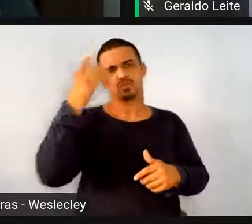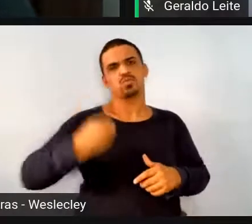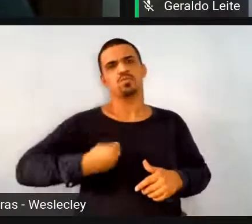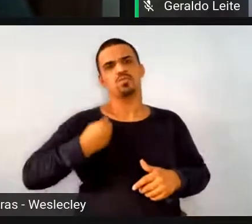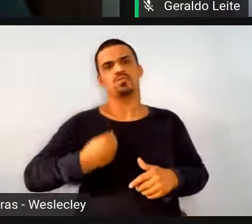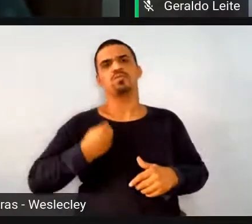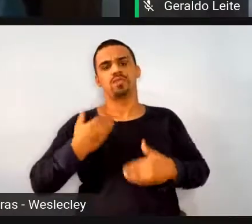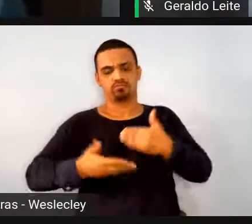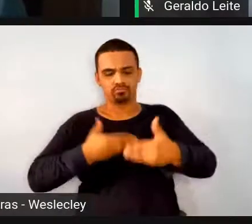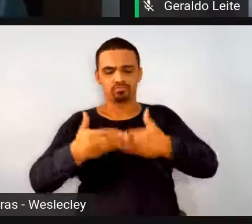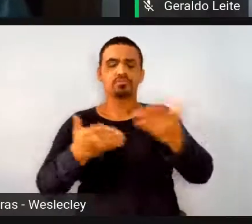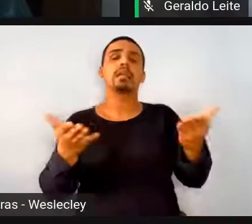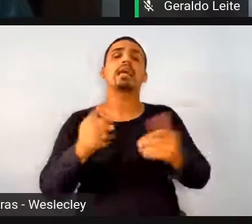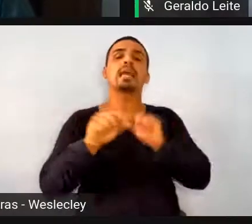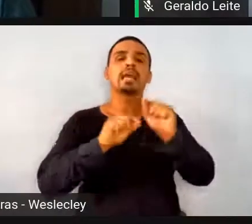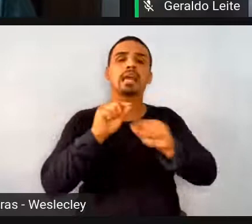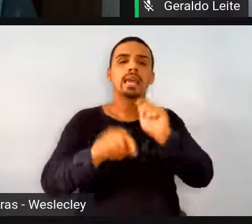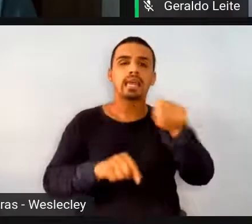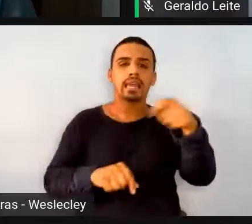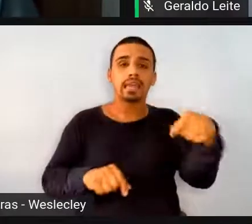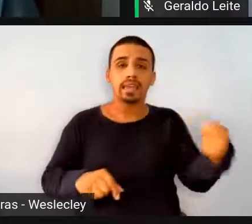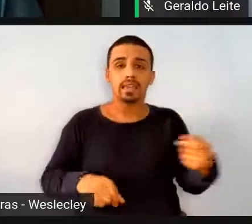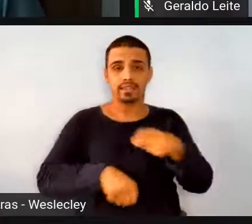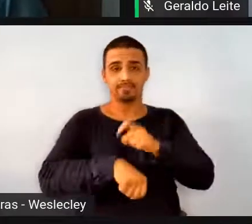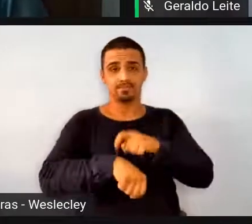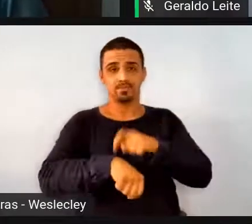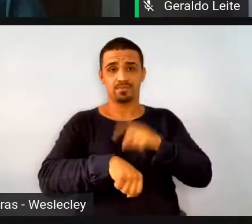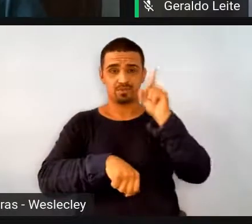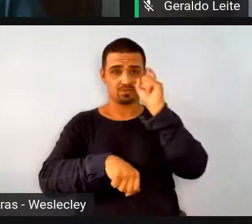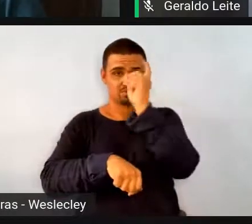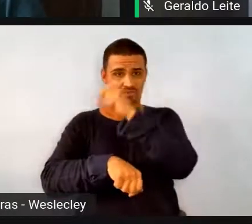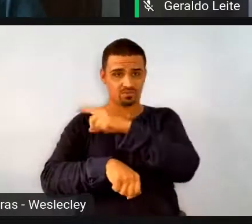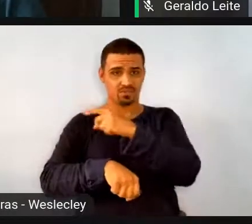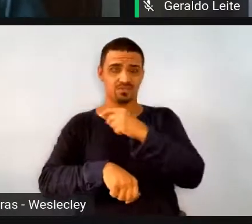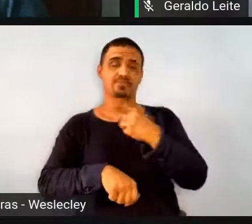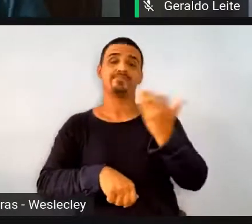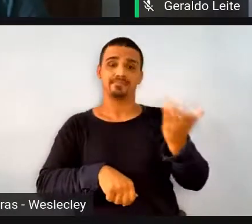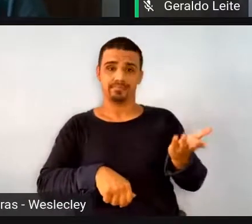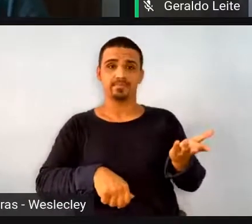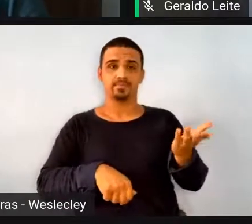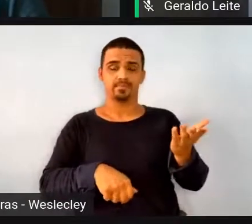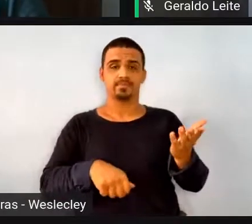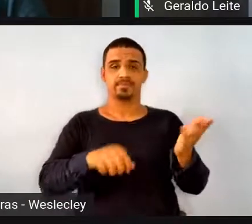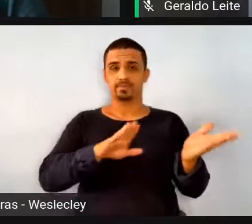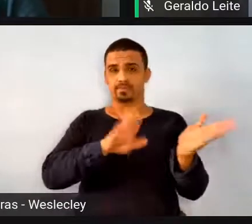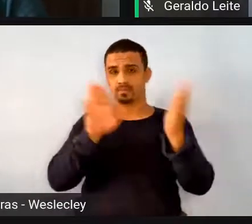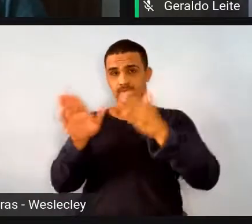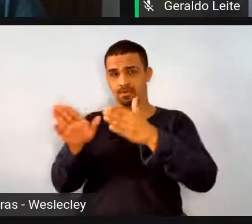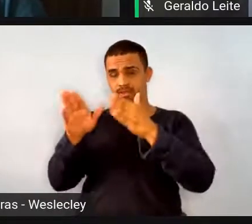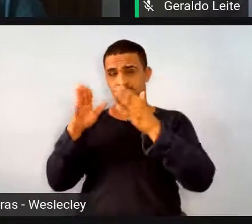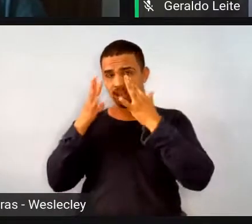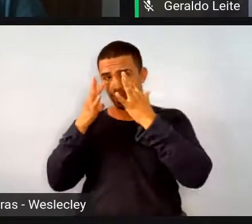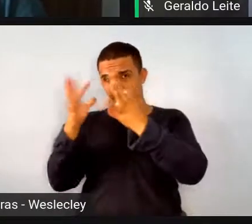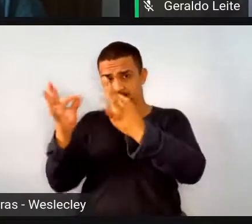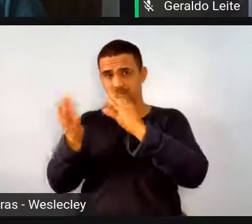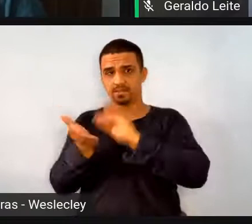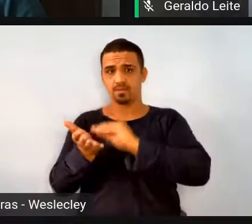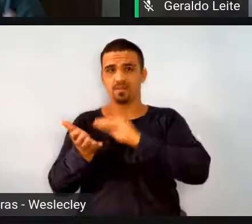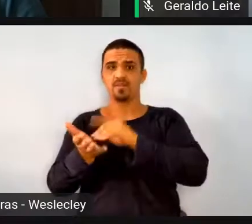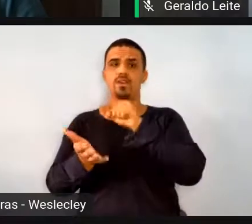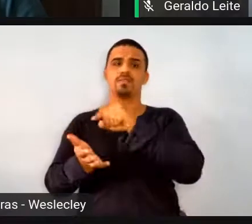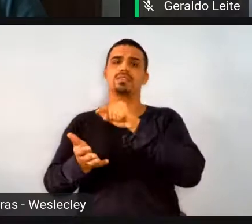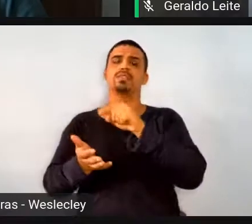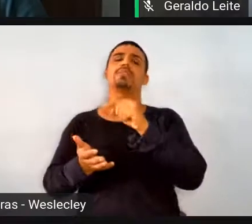dizer. Né? Do outro lado, no entanto, há uma desatenção que eu considero preocupante com